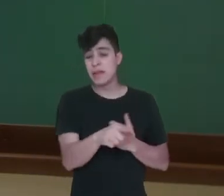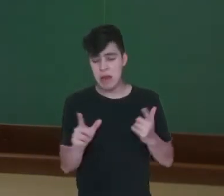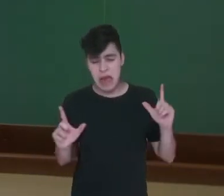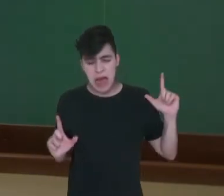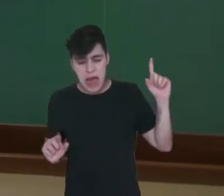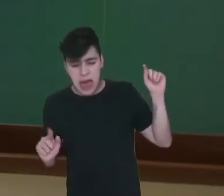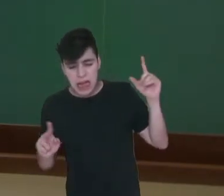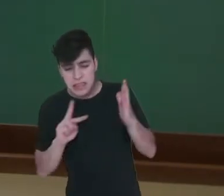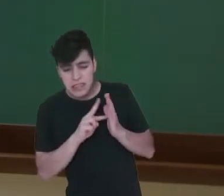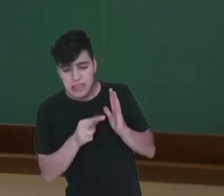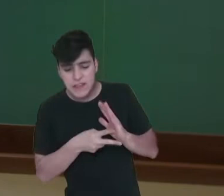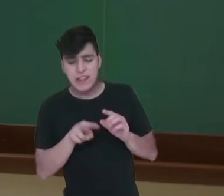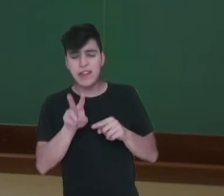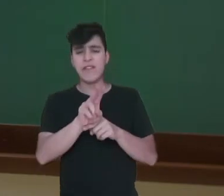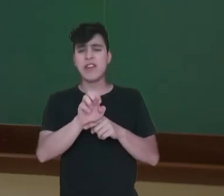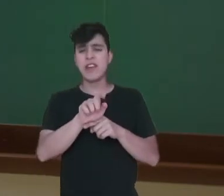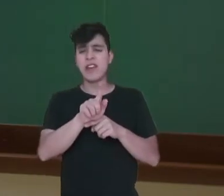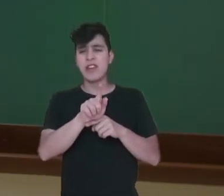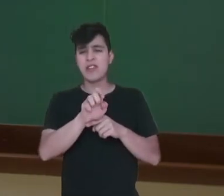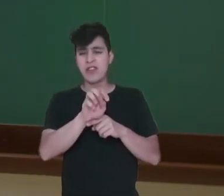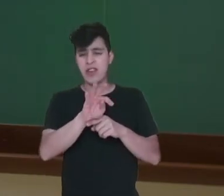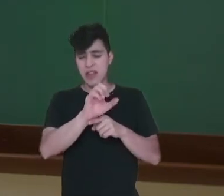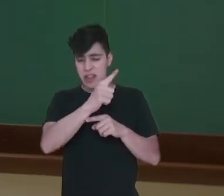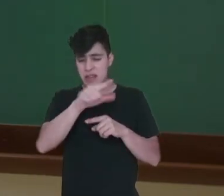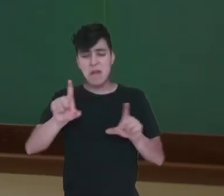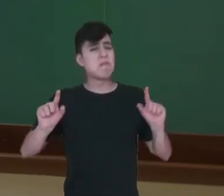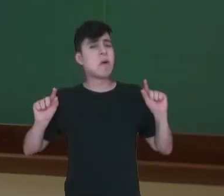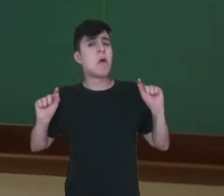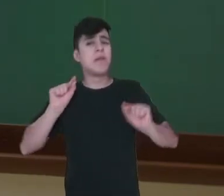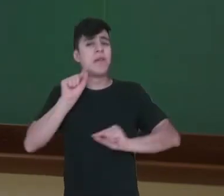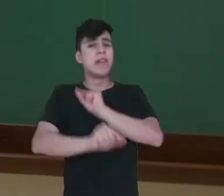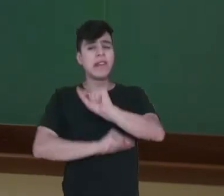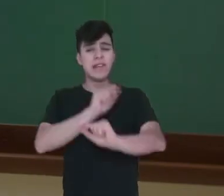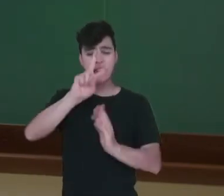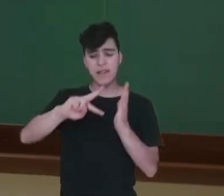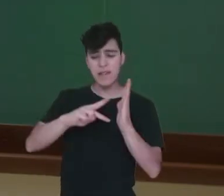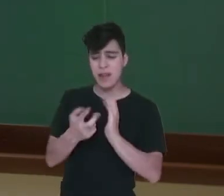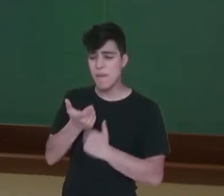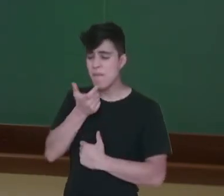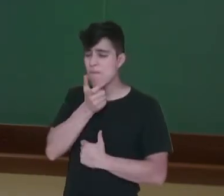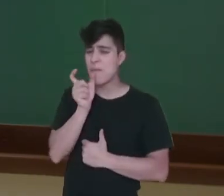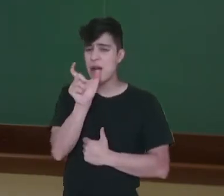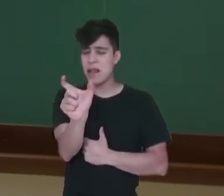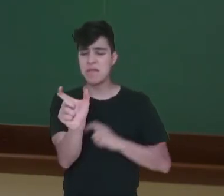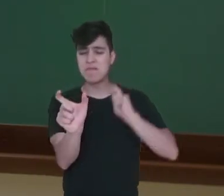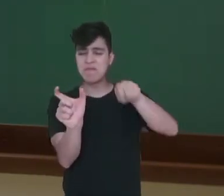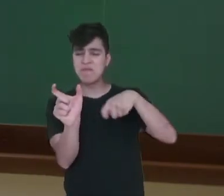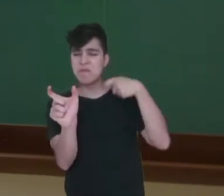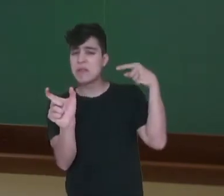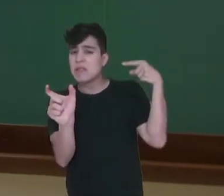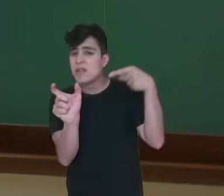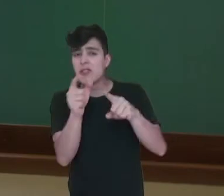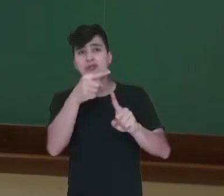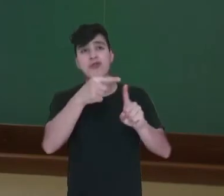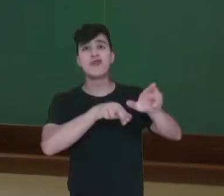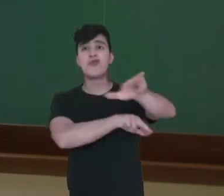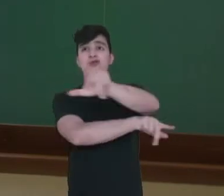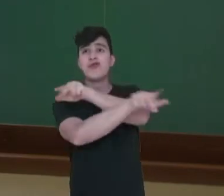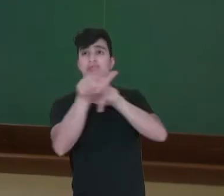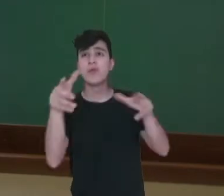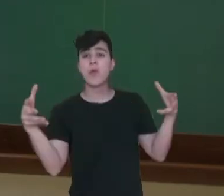dizer vegetação? O que significa essa palavra que se refere a todos os tipos ou